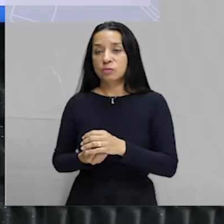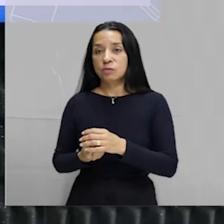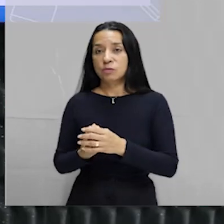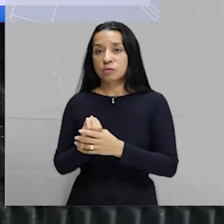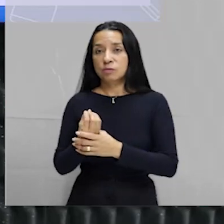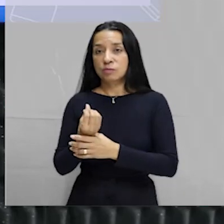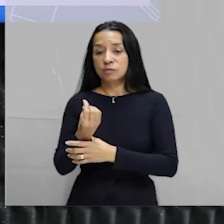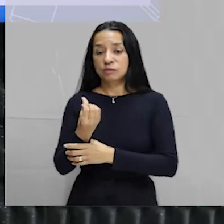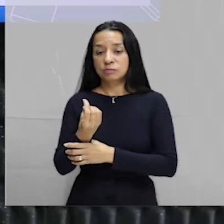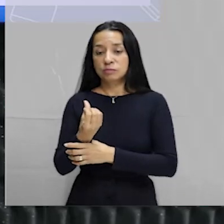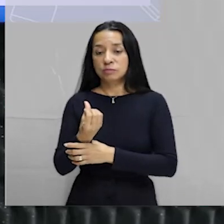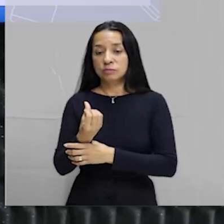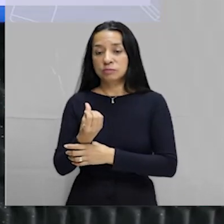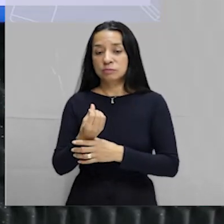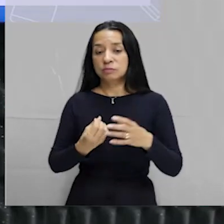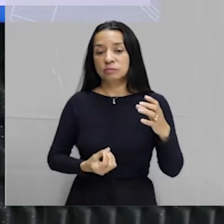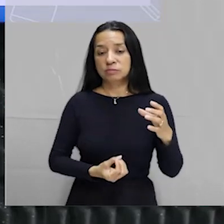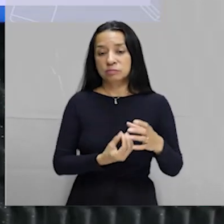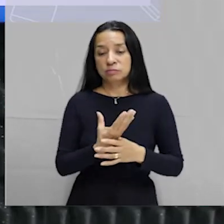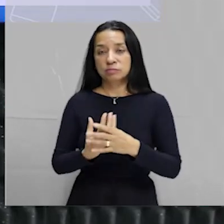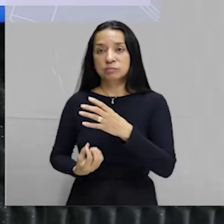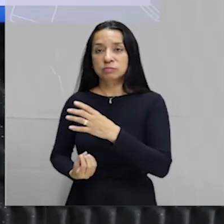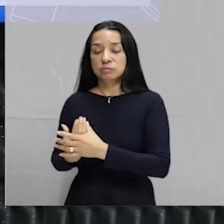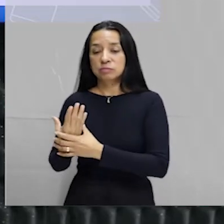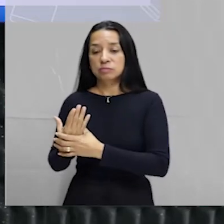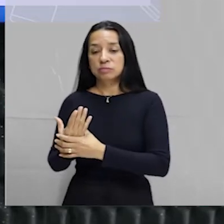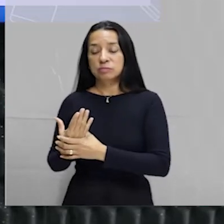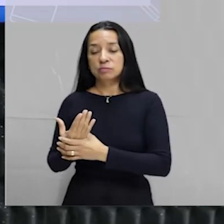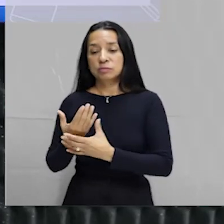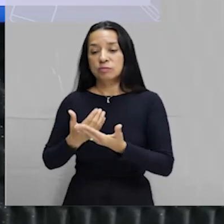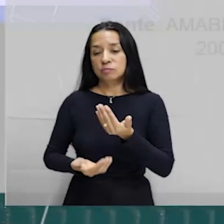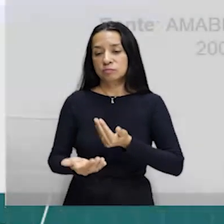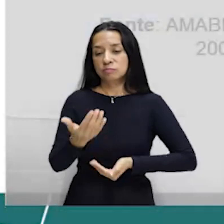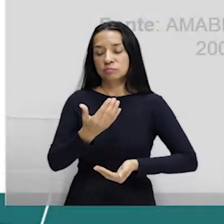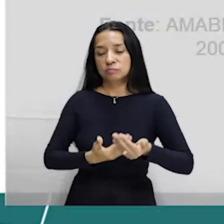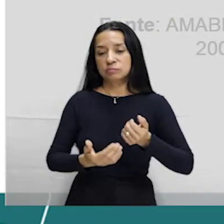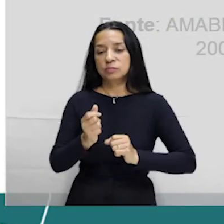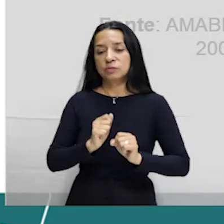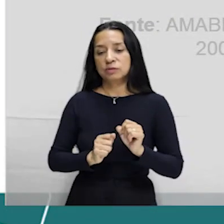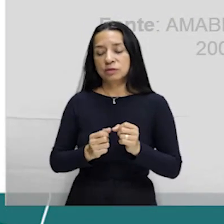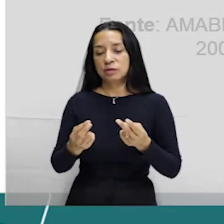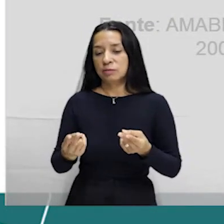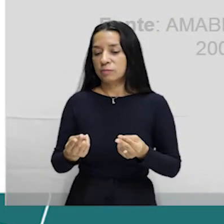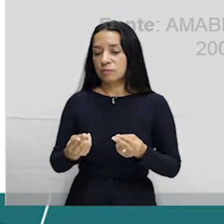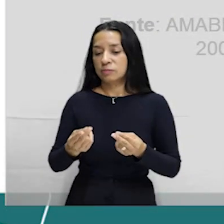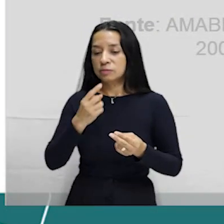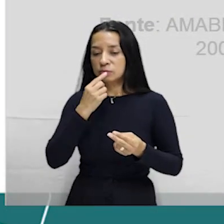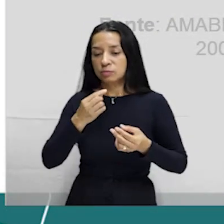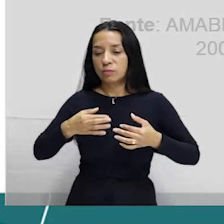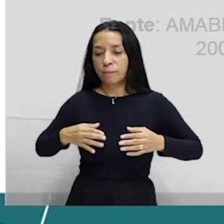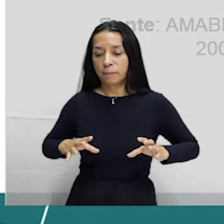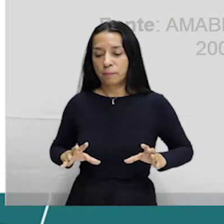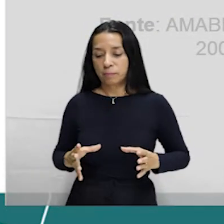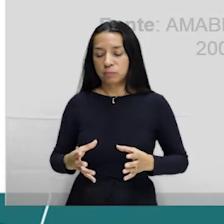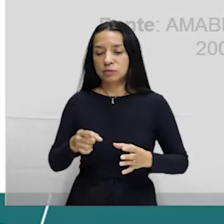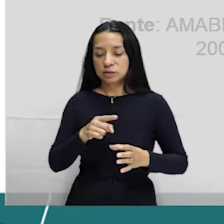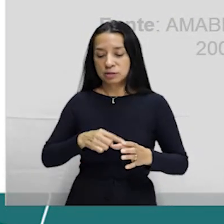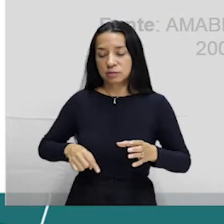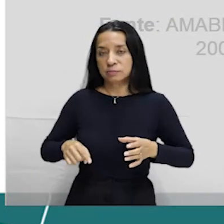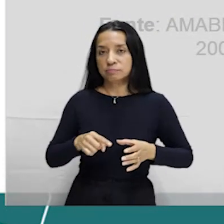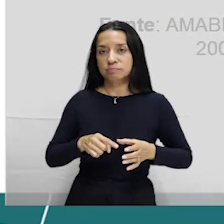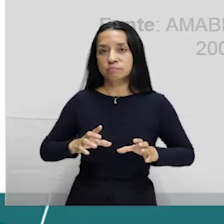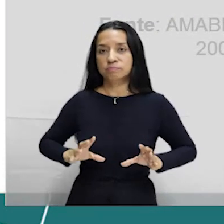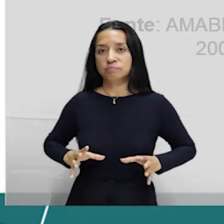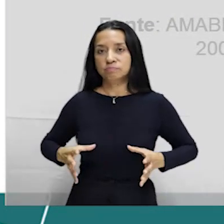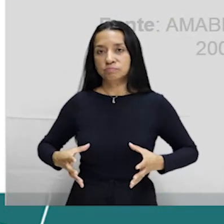E nesse caso, os indivíduos eles vão compartilhar a mesma placenta, tá? Que é essa estrutura que